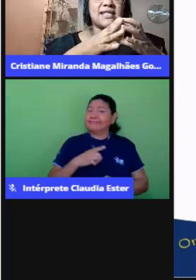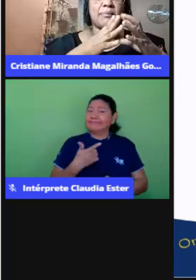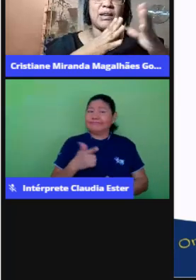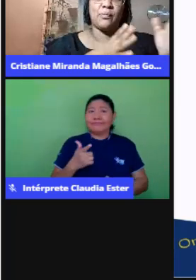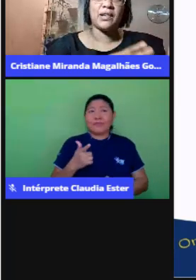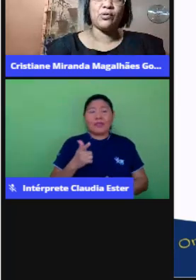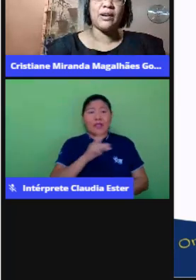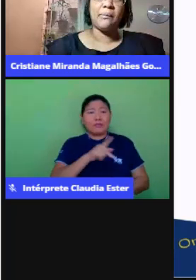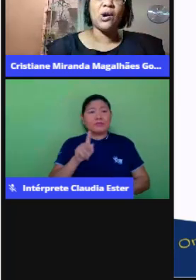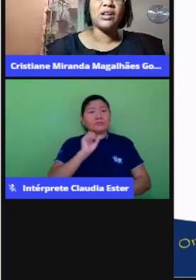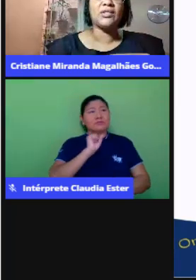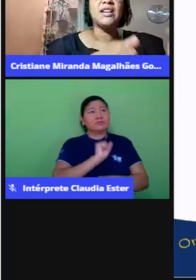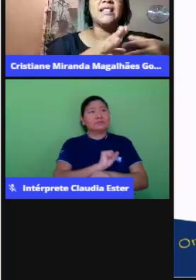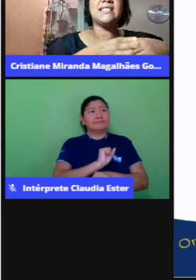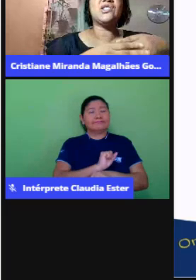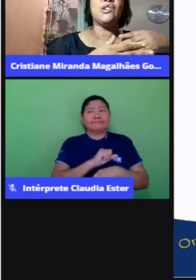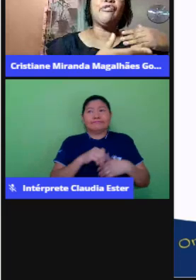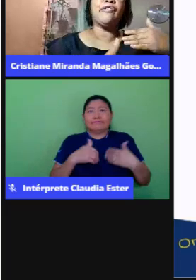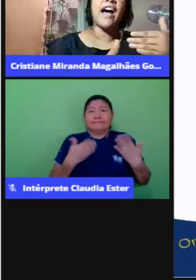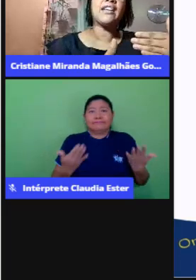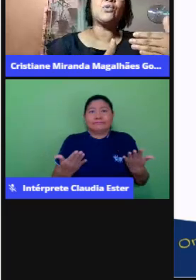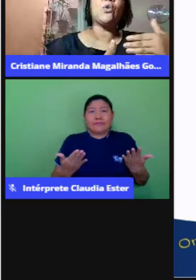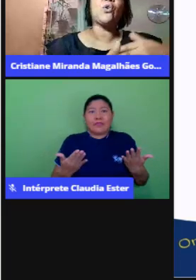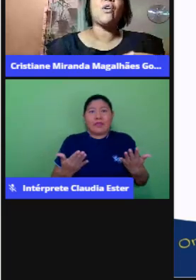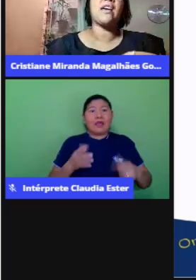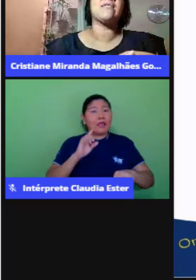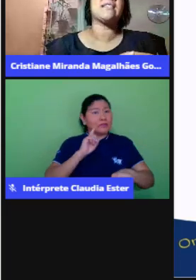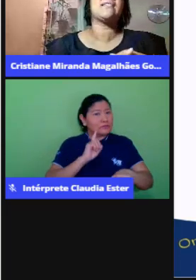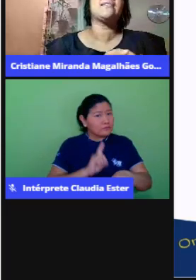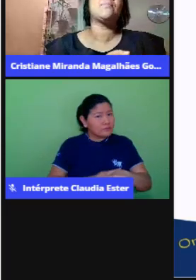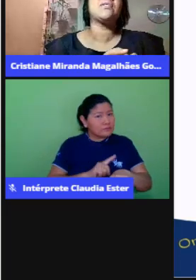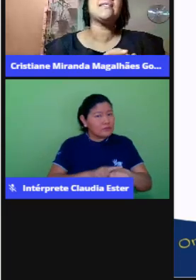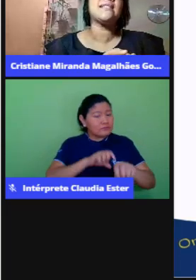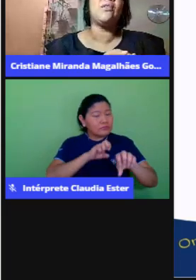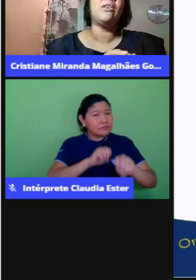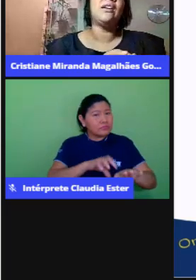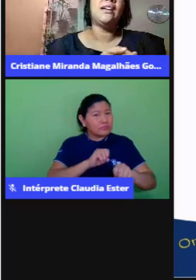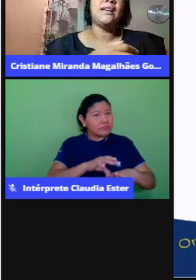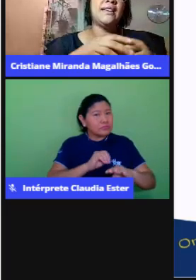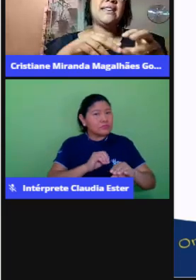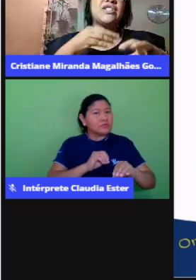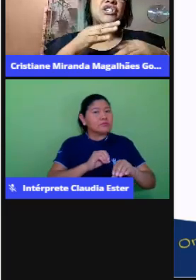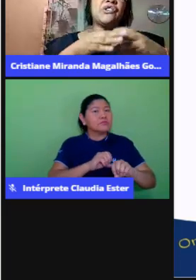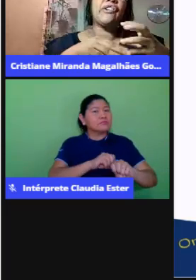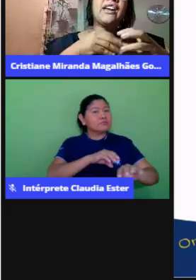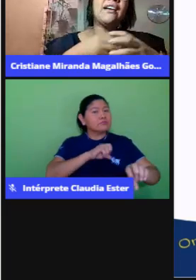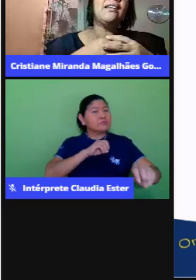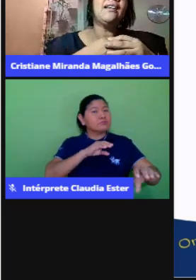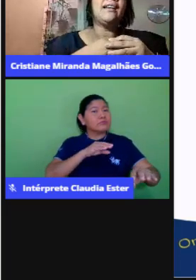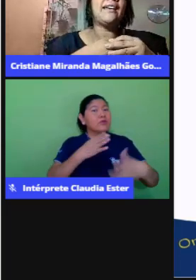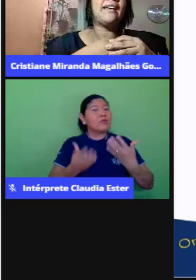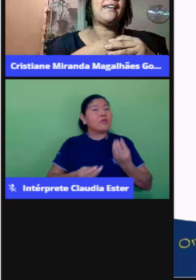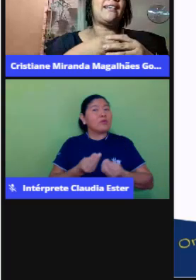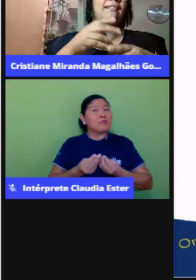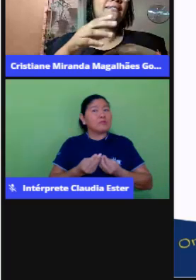fica sem saber no período remoto se de fato ocorreu essa transposição. E a gente